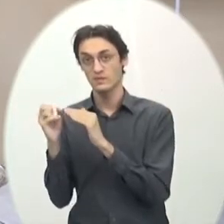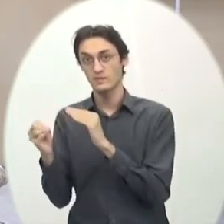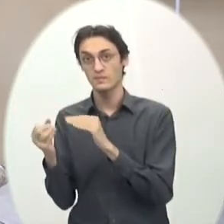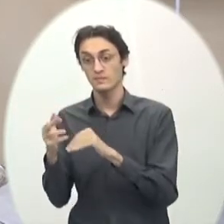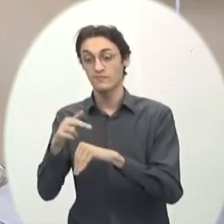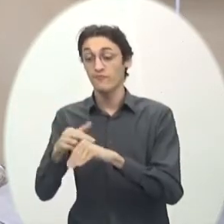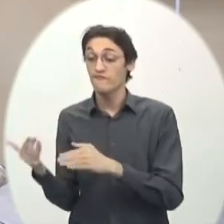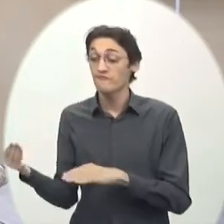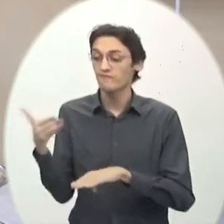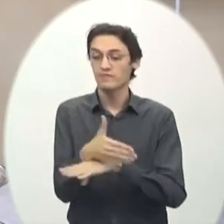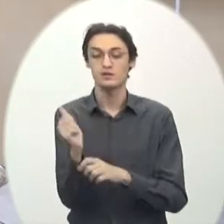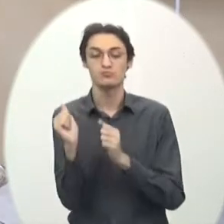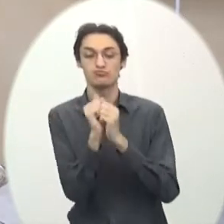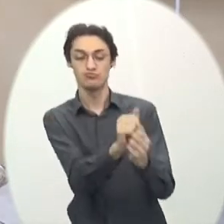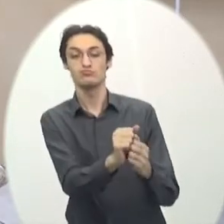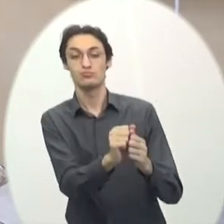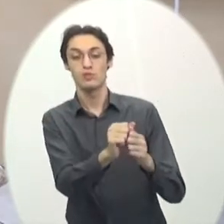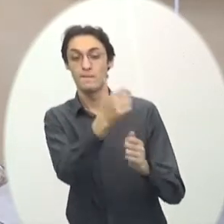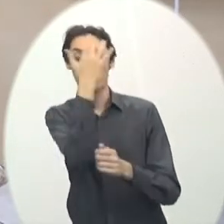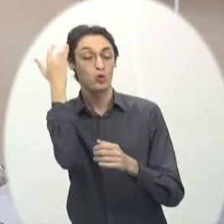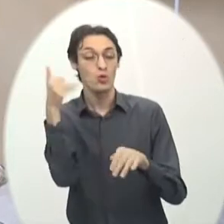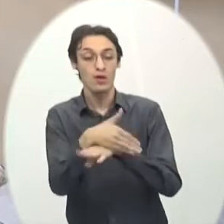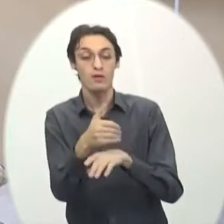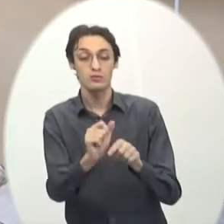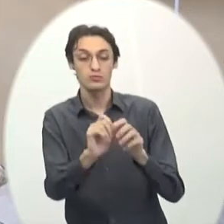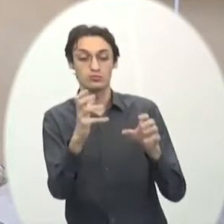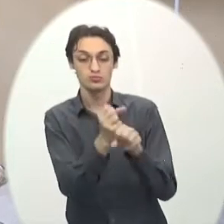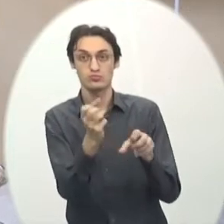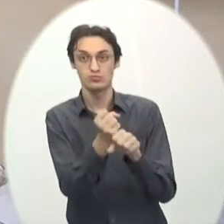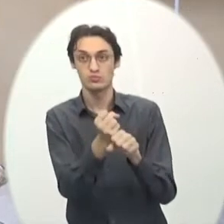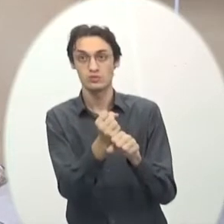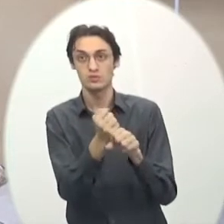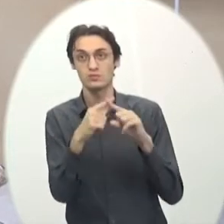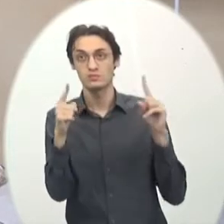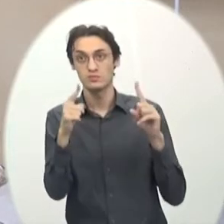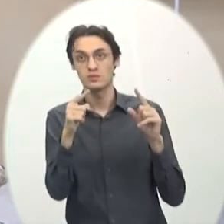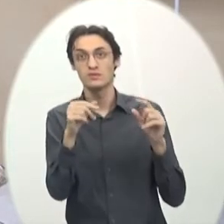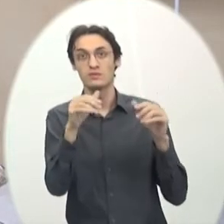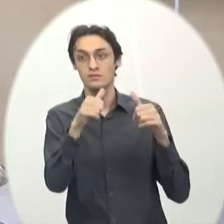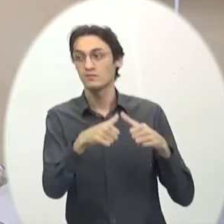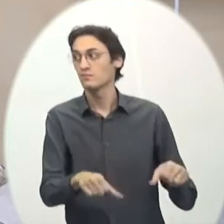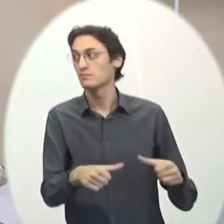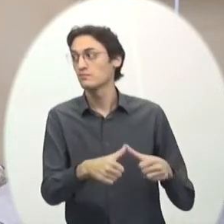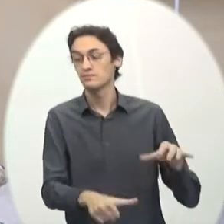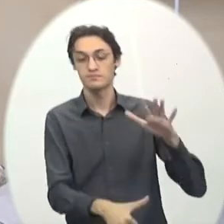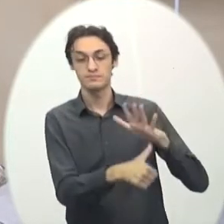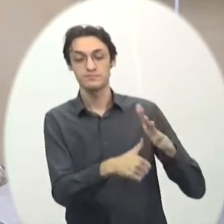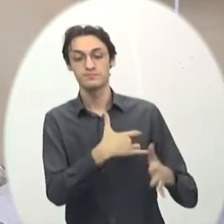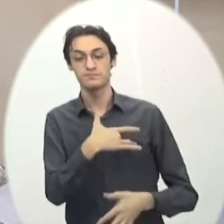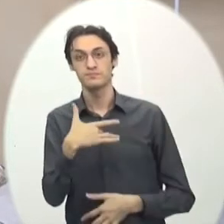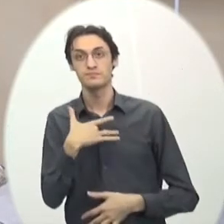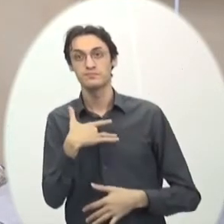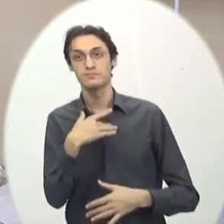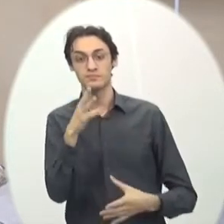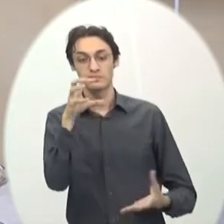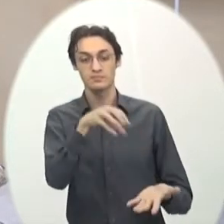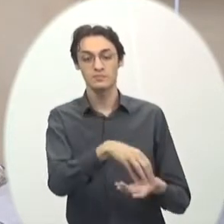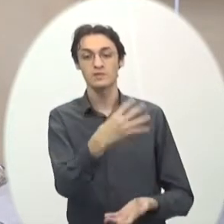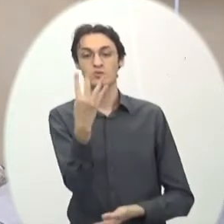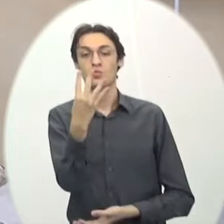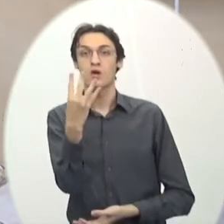para uma provável, enfim. Mas no momento eles ficavam na base, sim. Tá? Os quatro que estavam trabalhando ficavam na